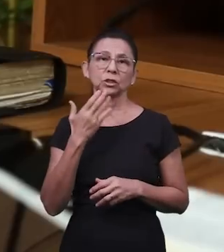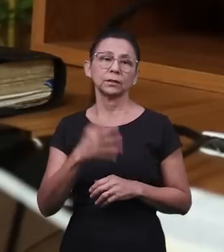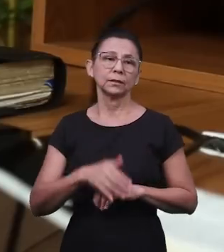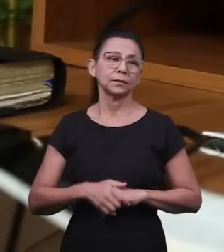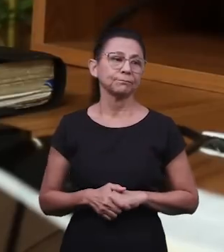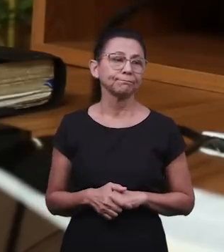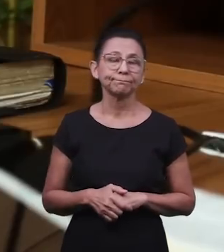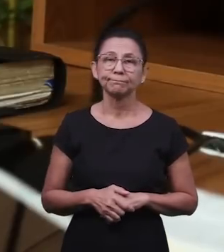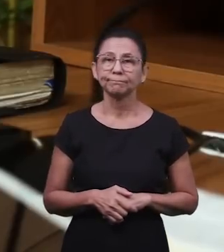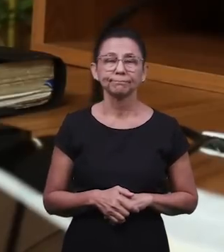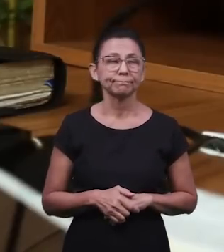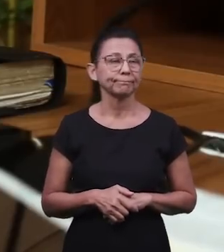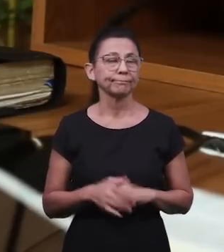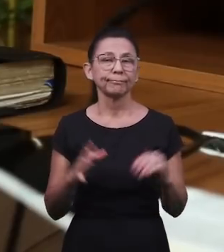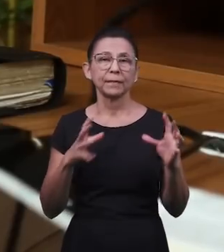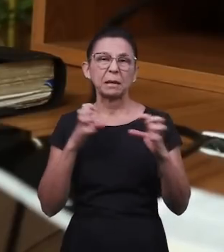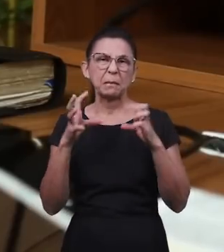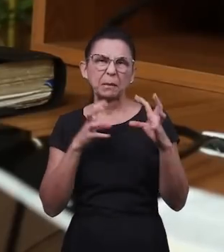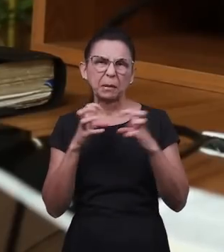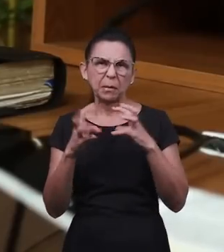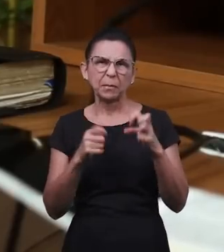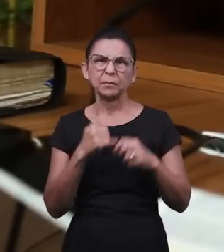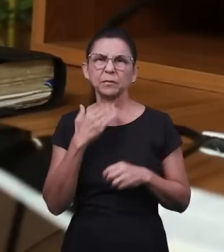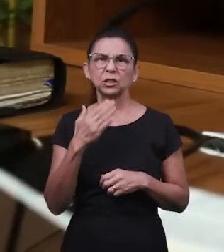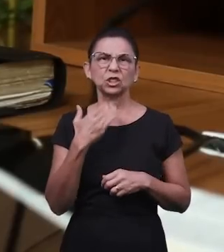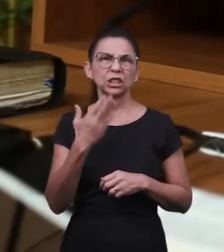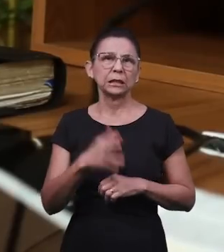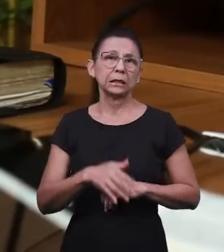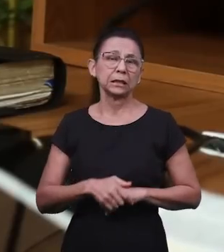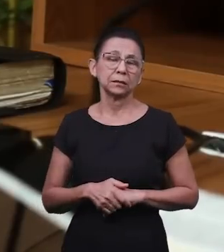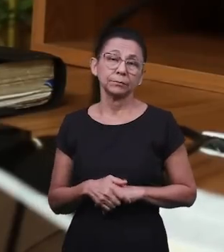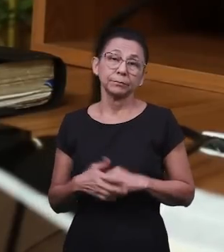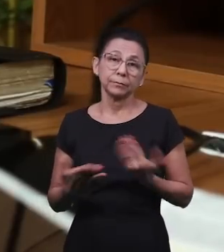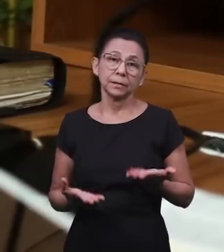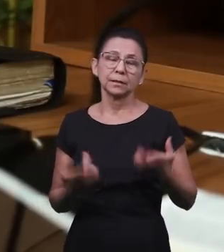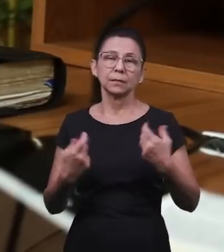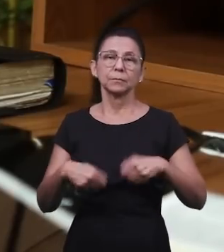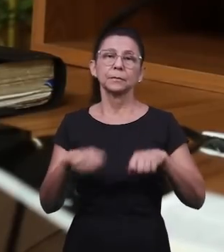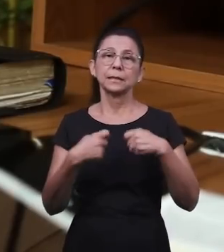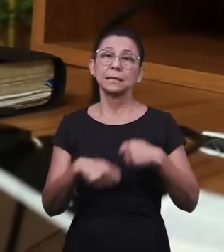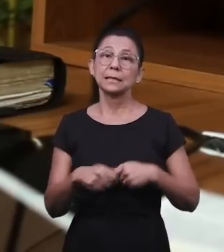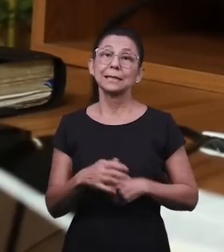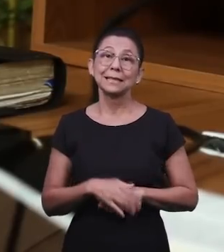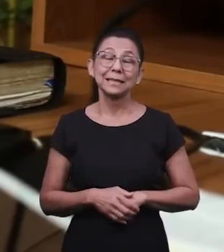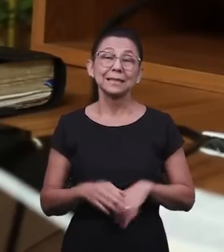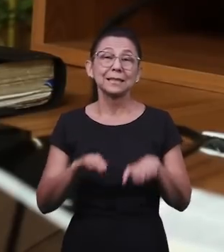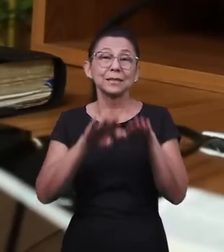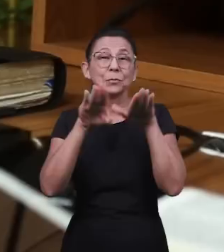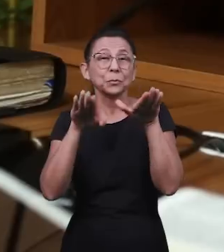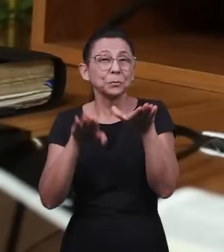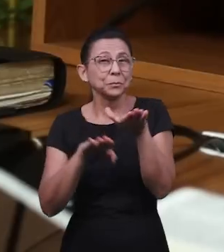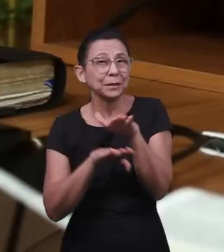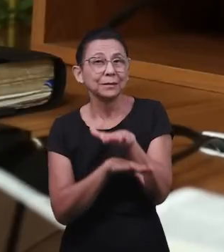você fez isso, aí ficar naquela discussão, não vai resolver. Então a confissão é algo humilhante, entenda isso. É humilhar.